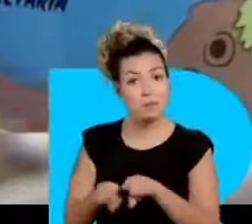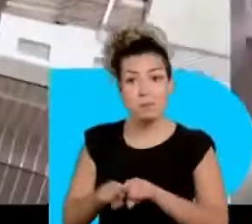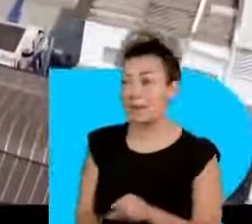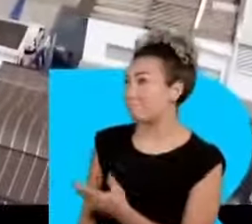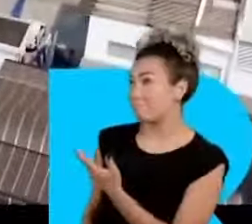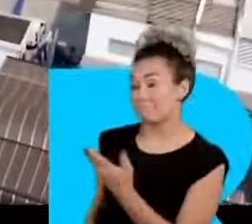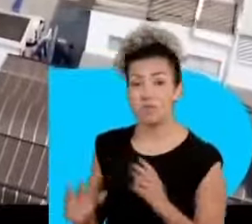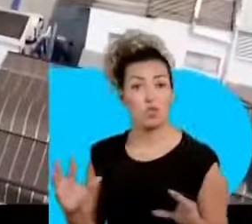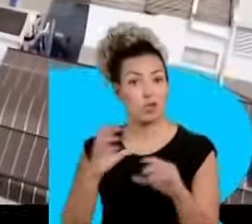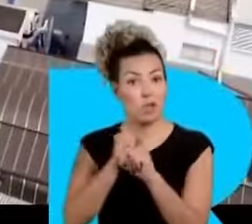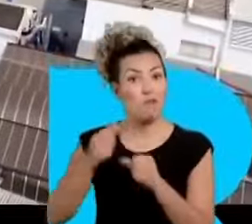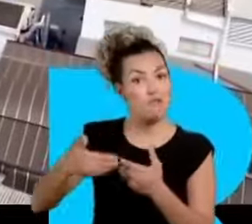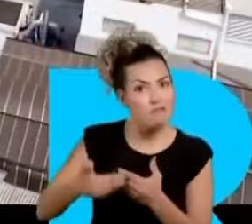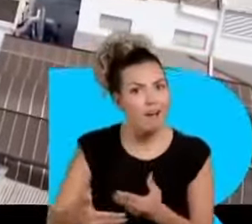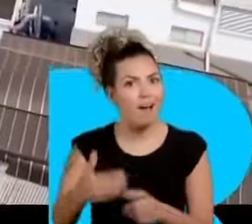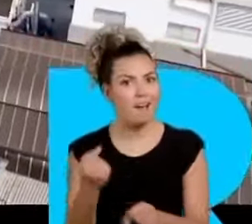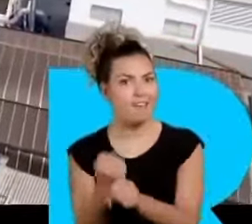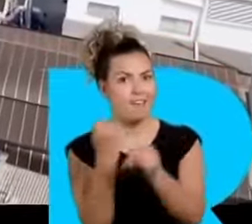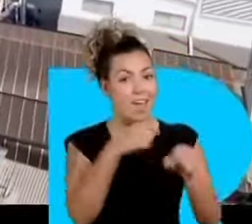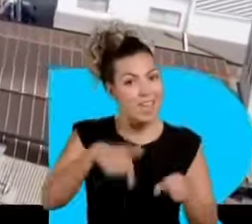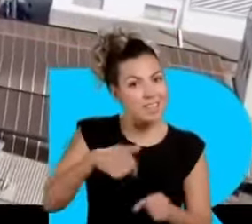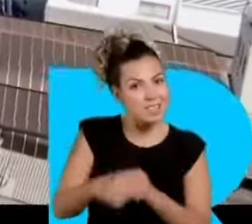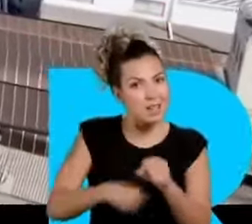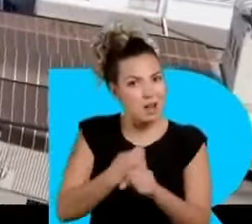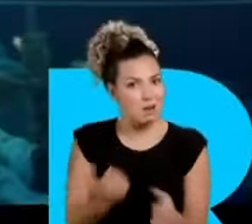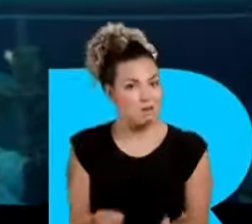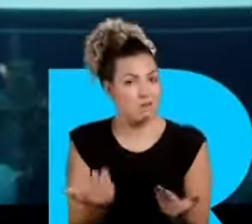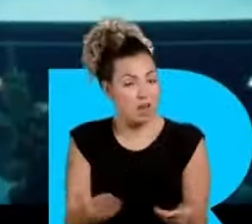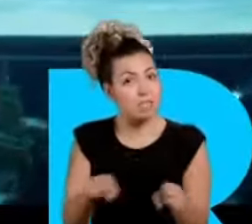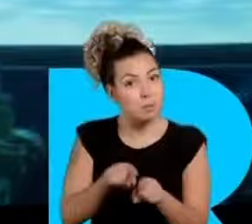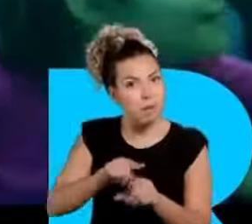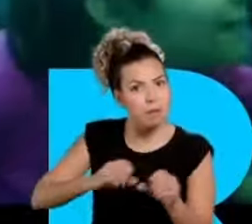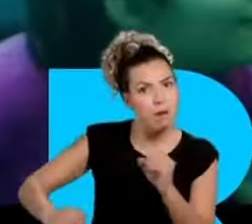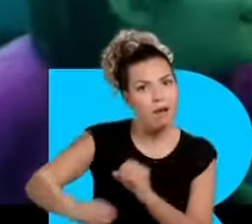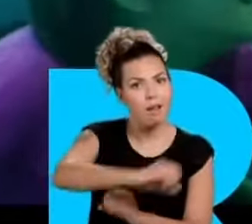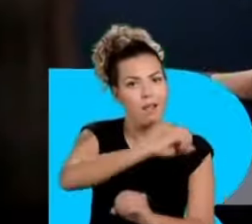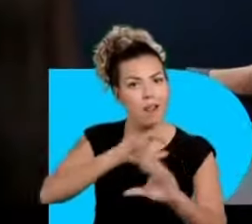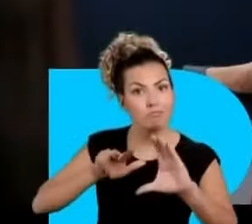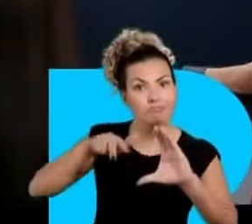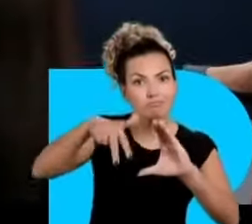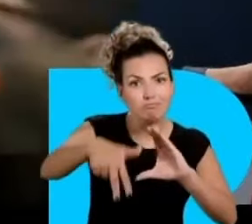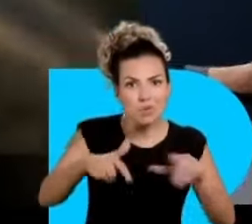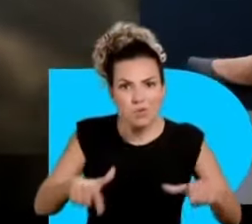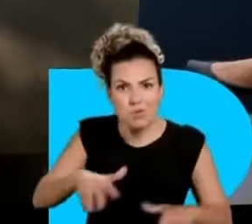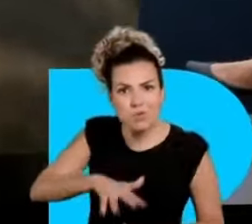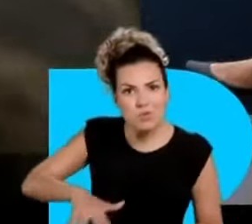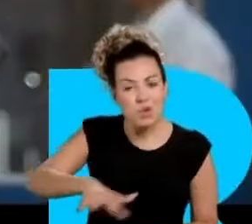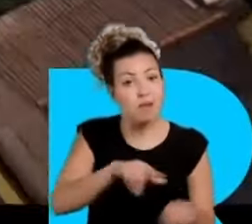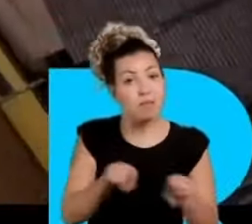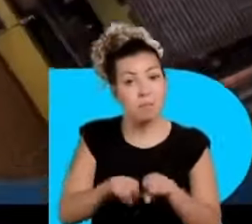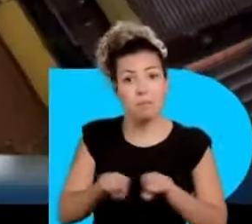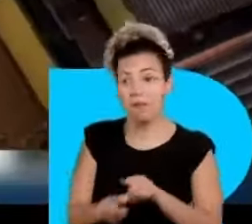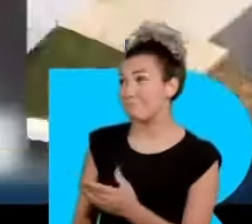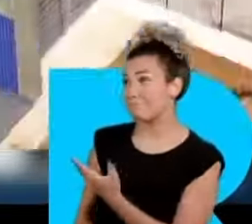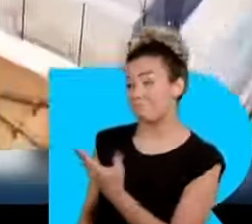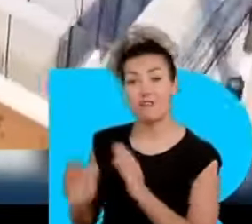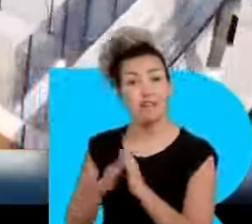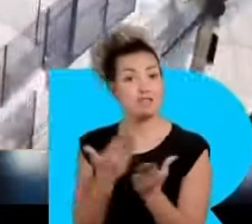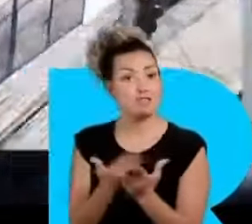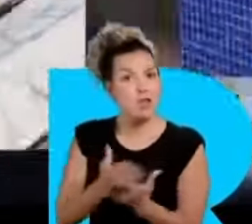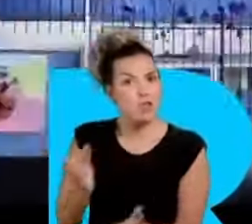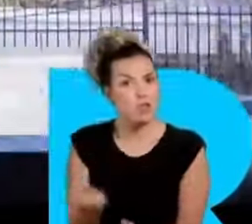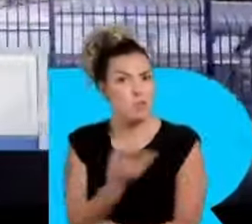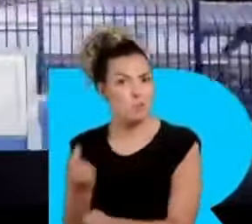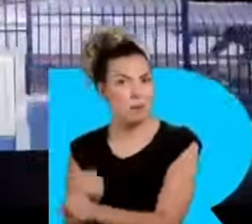outras 548 serão entregues ainda esse ano. Fez do Planetário do Céu Parelheiros, construiu